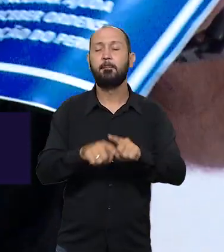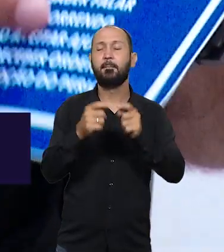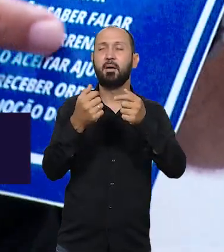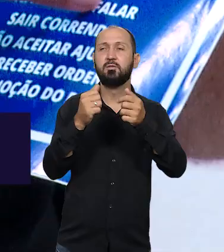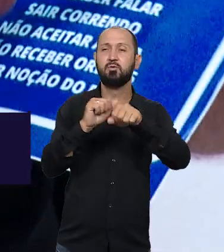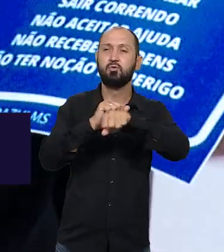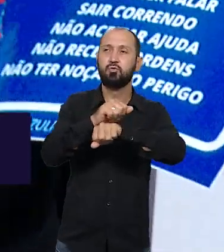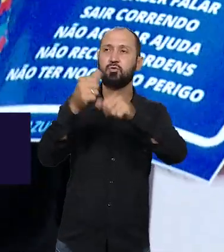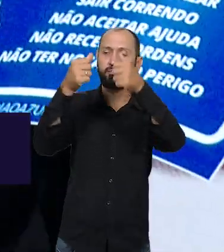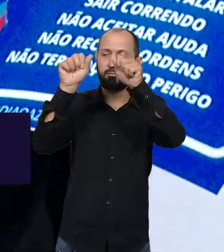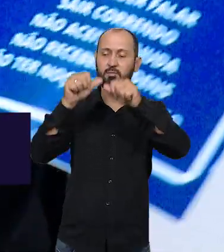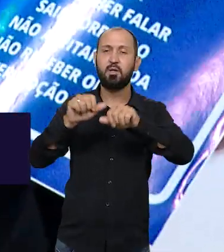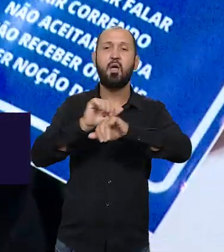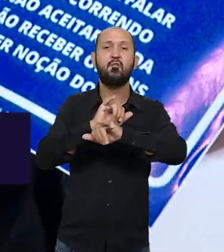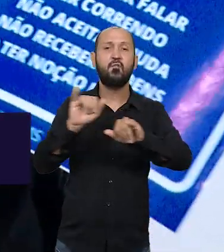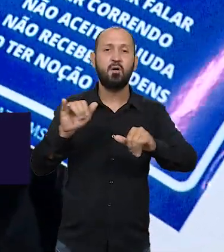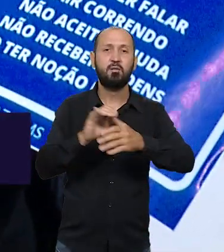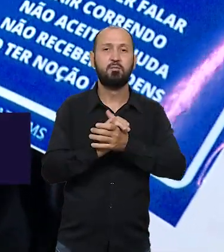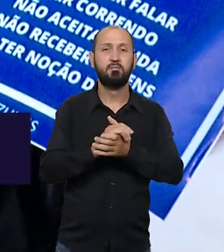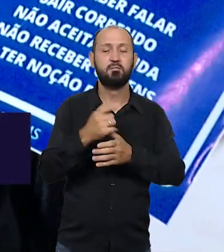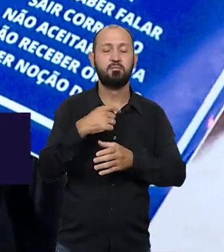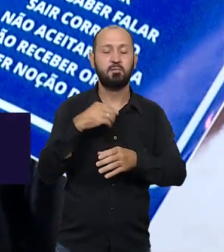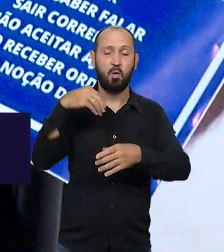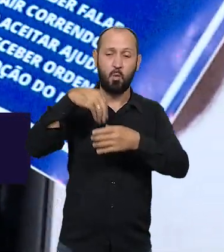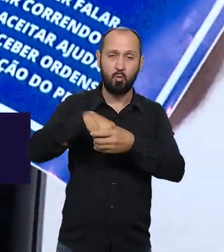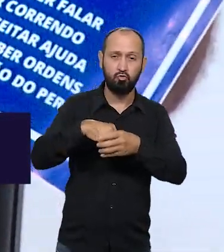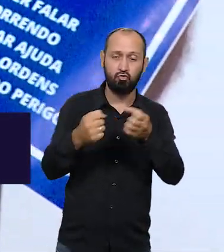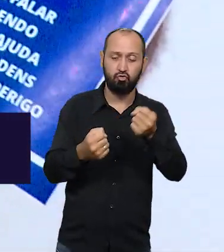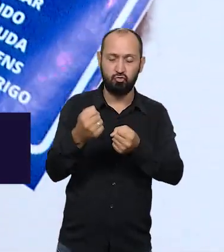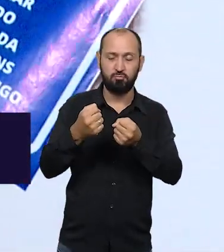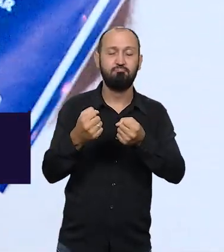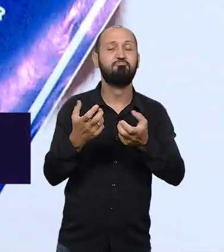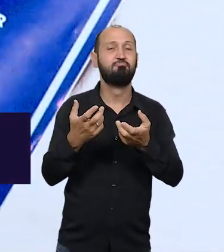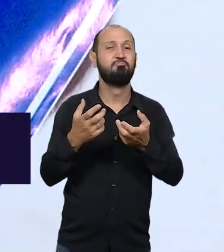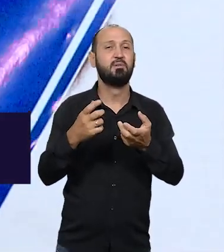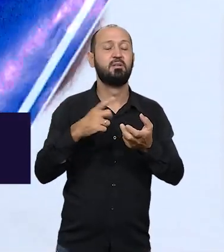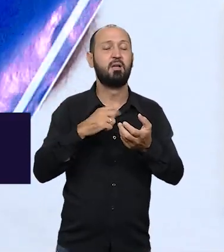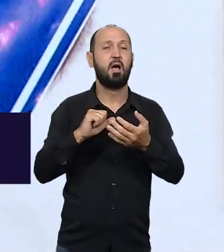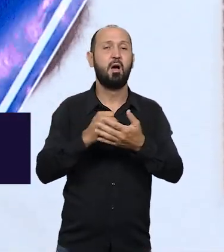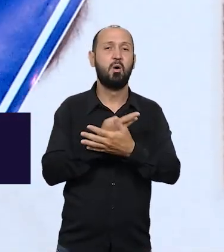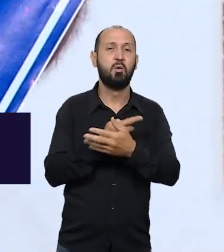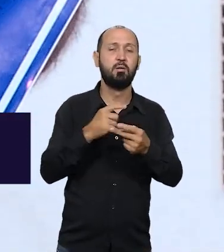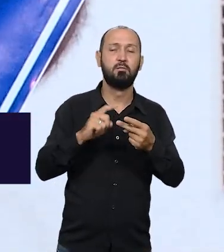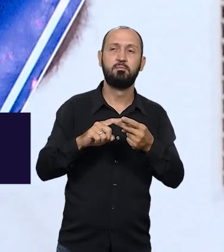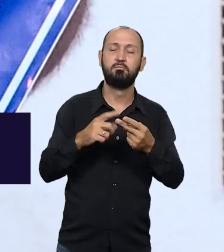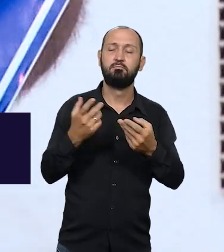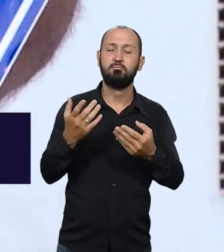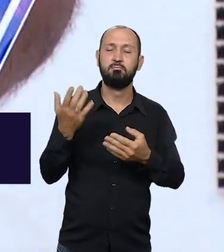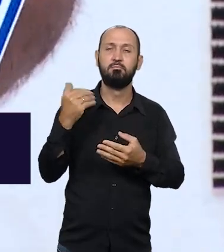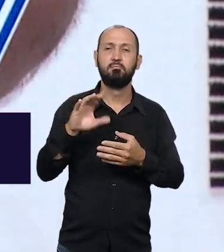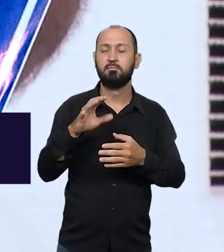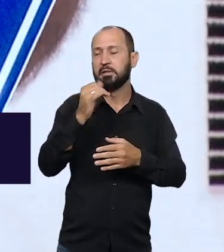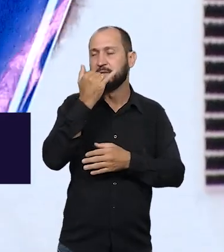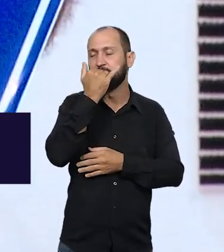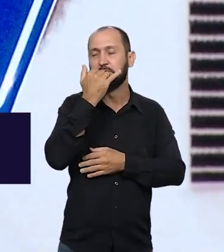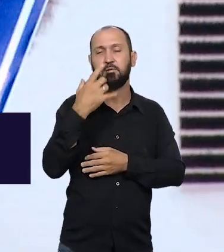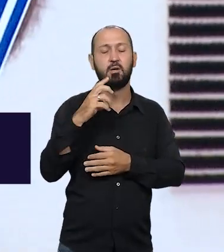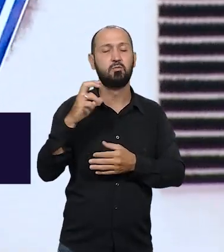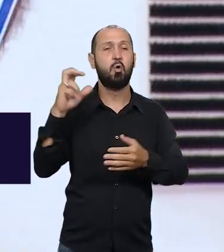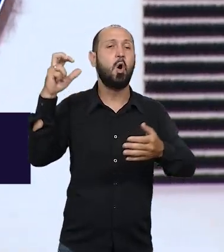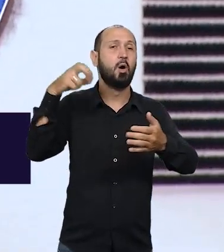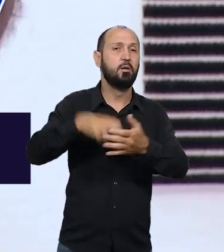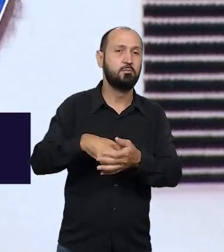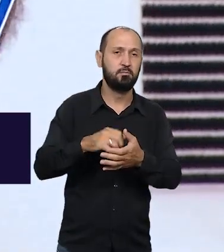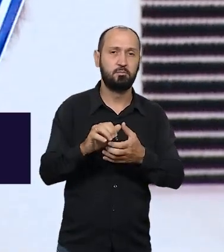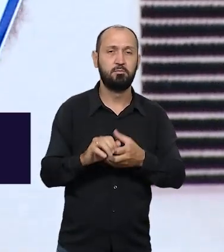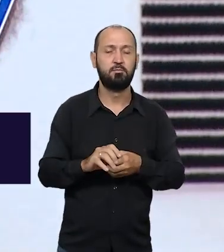a bordo, mas aconteceu um momento em que, Deus o livre, algum acidente, aqui já traz algumas